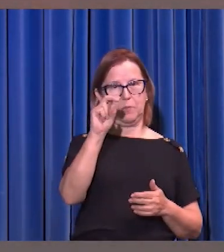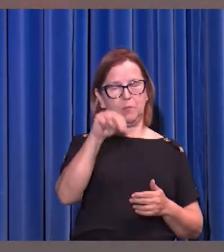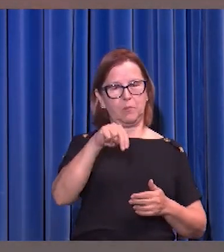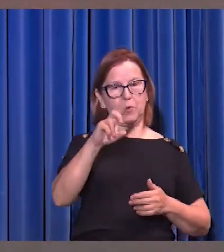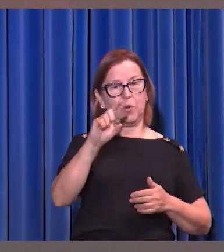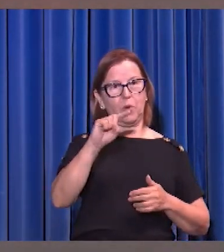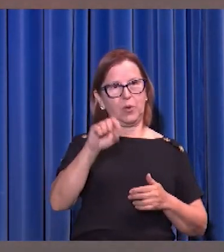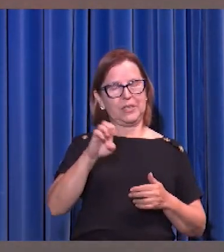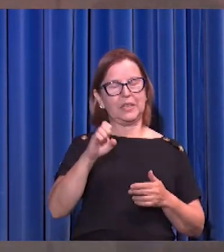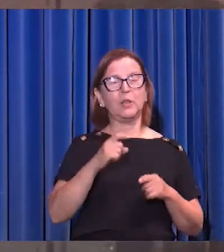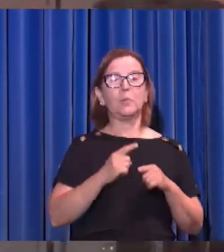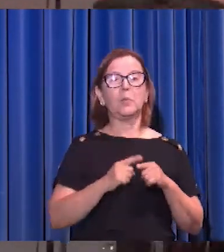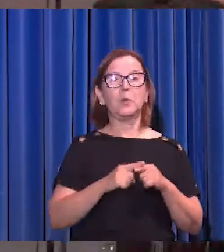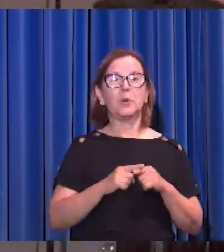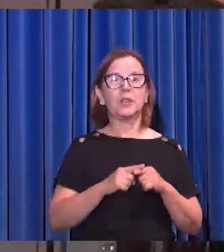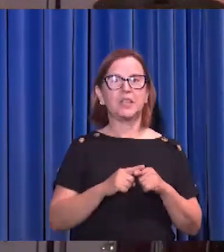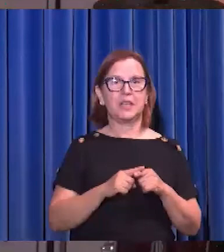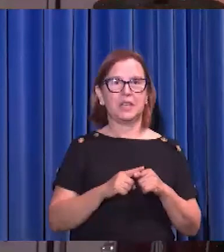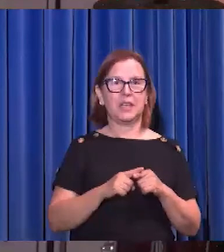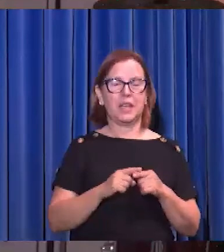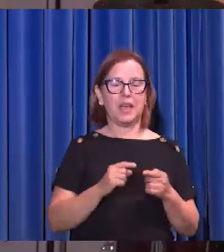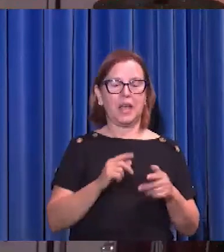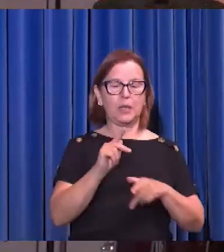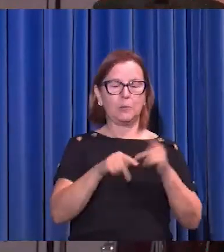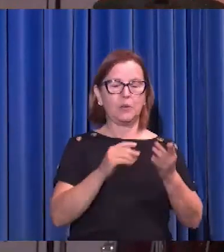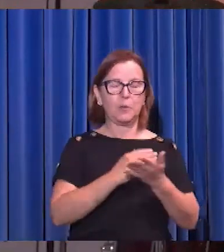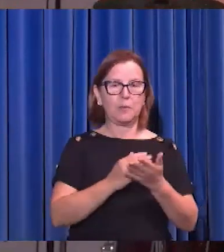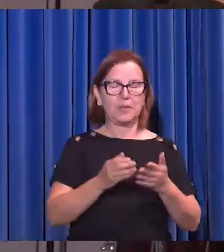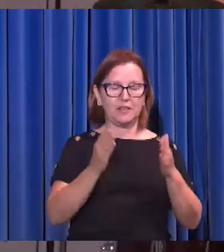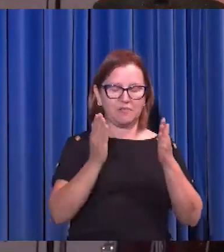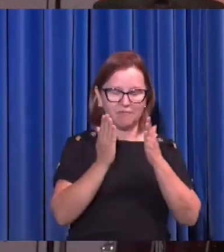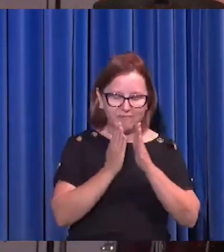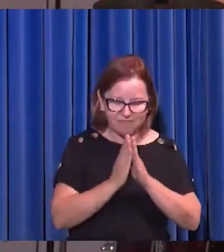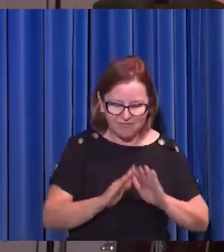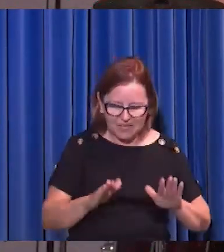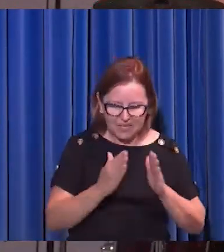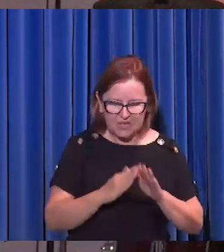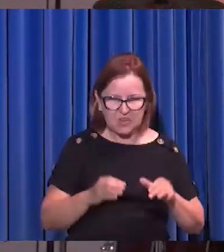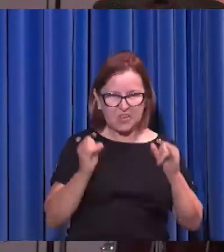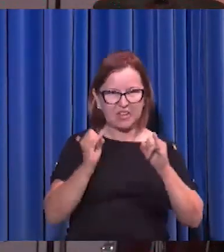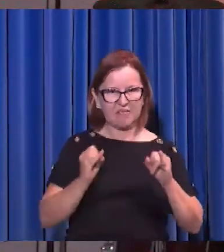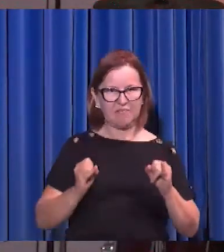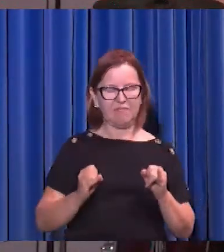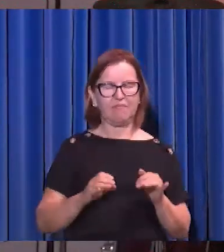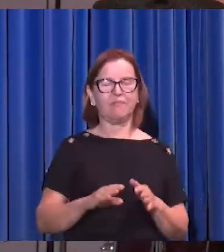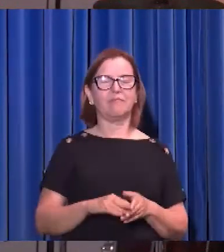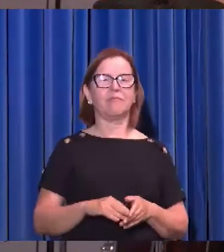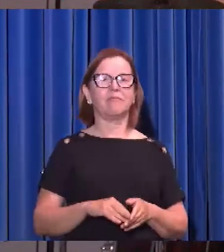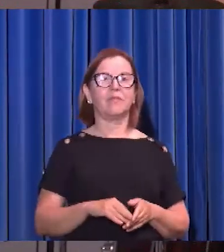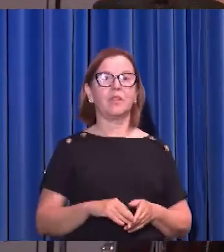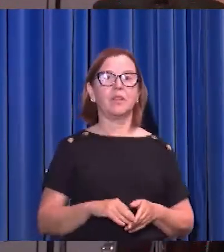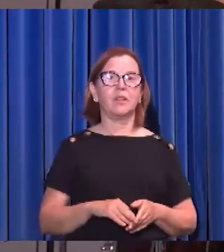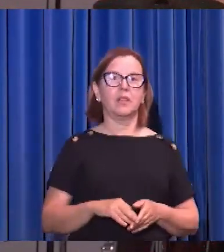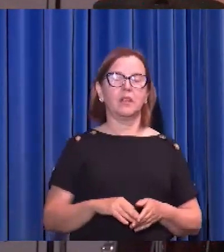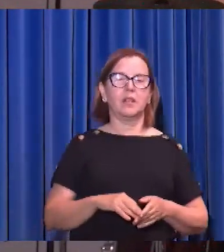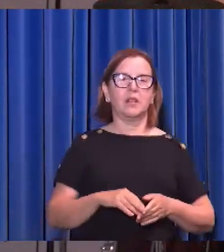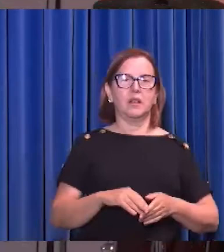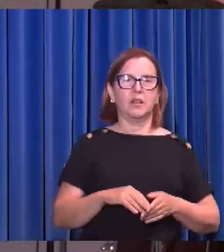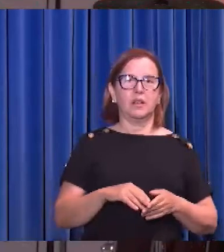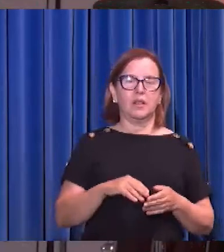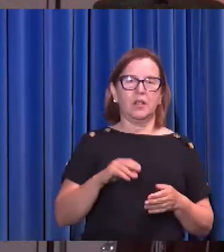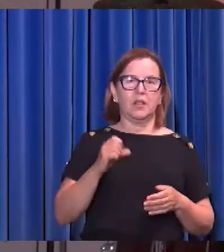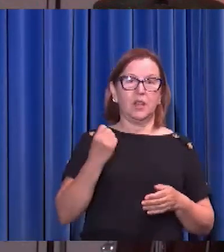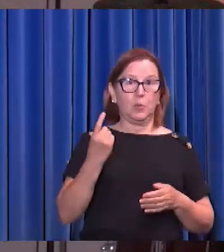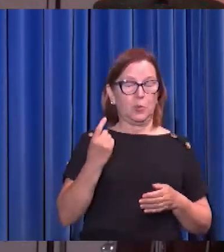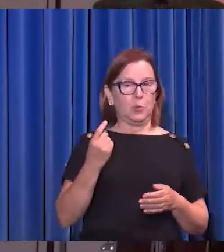Não existe poder algum em relíquias ou ossos santos para a salvação do pecador, a não ser render-se à graça